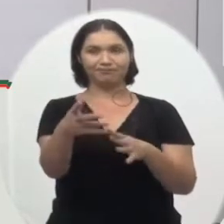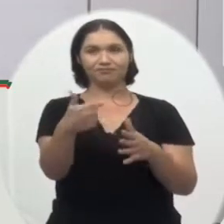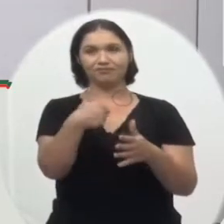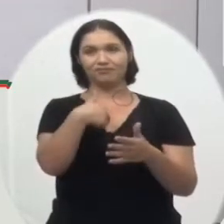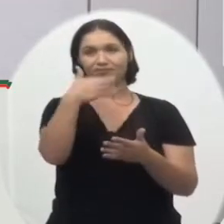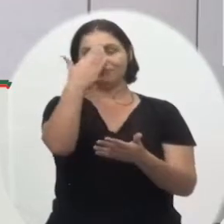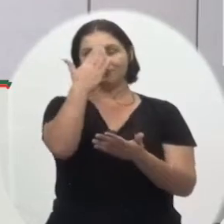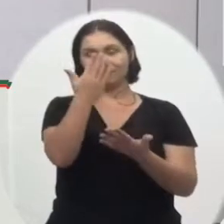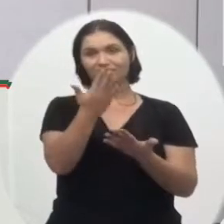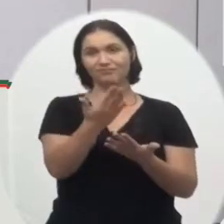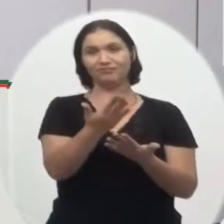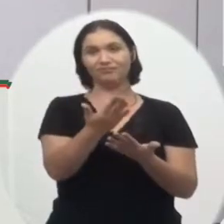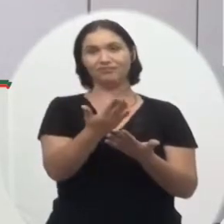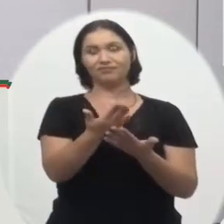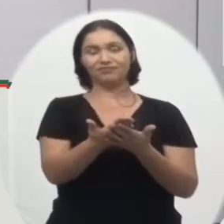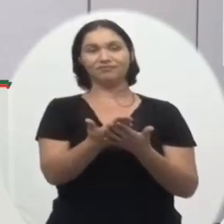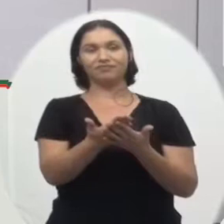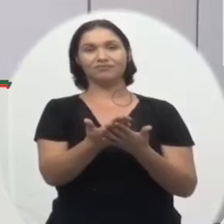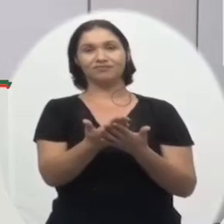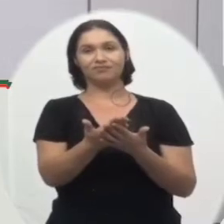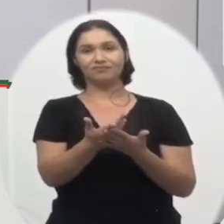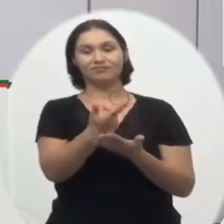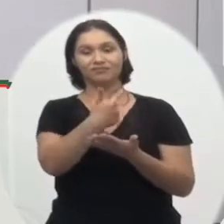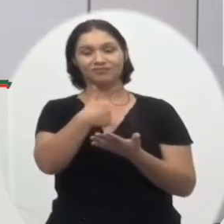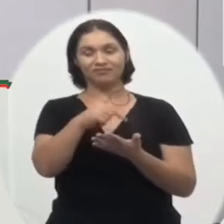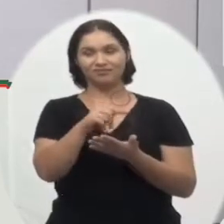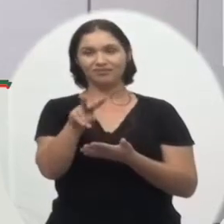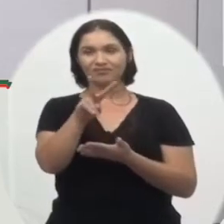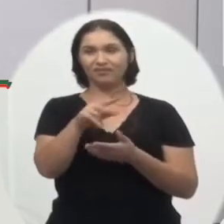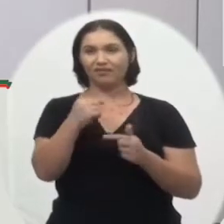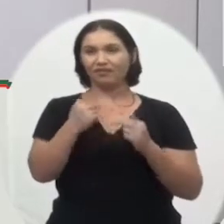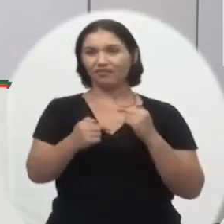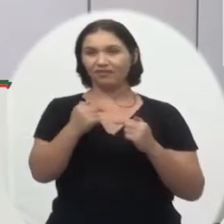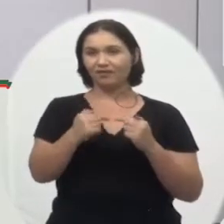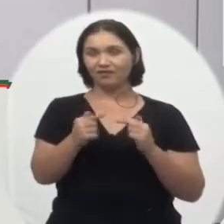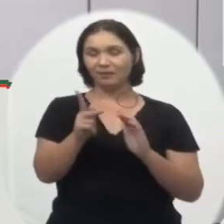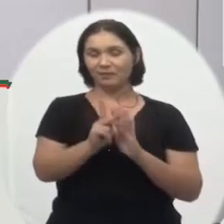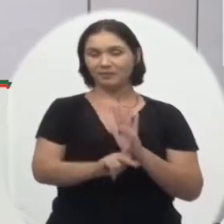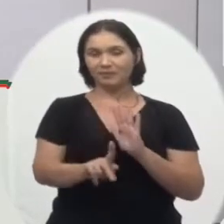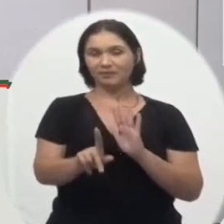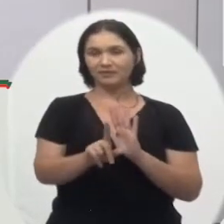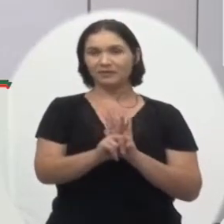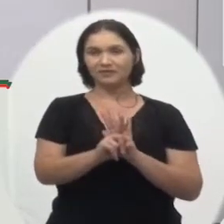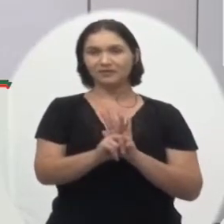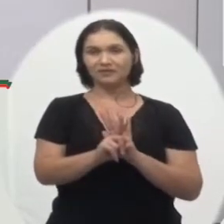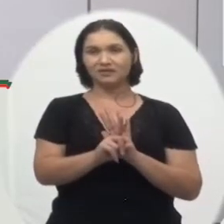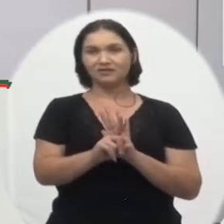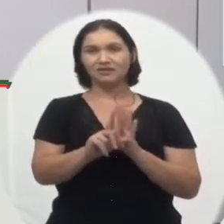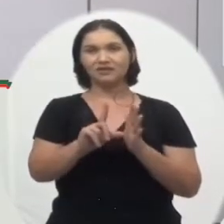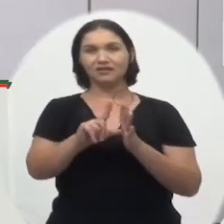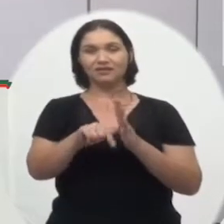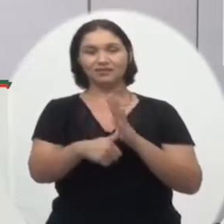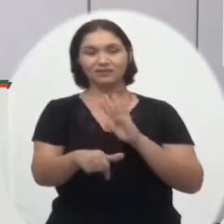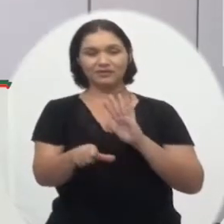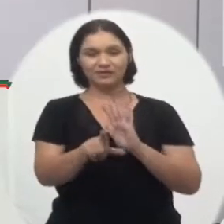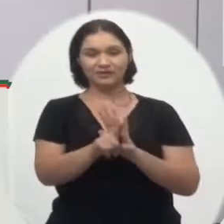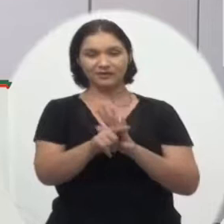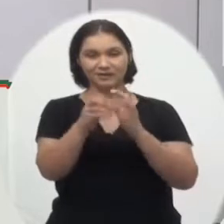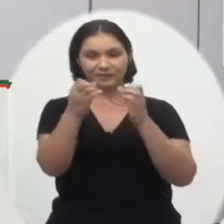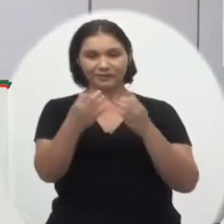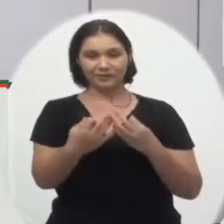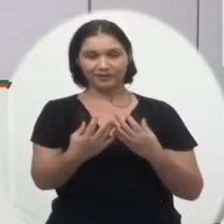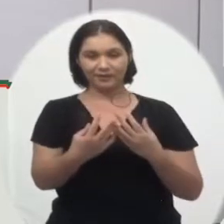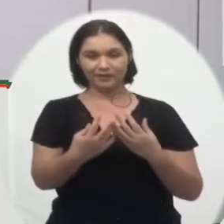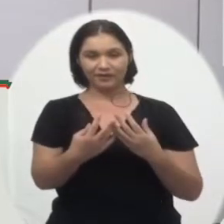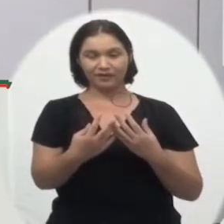acho um absurdo que nós, vereadores, temos que discutir e aprovar um projeto e, de repente, por força de lei, dizer o seguinte: olha, tem que